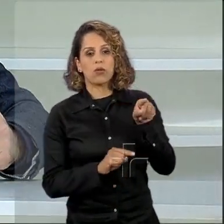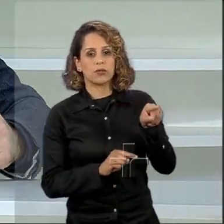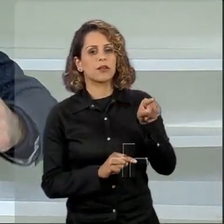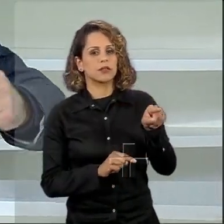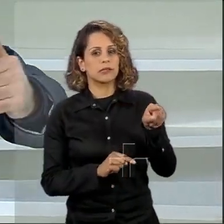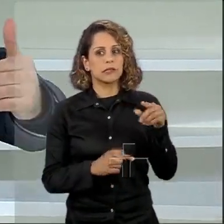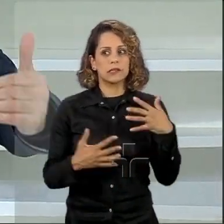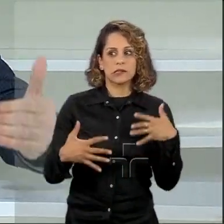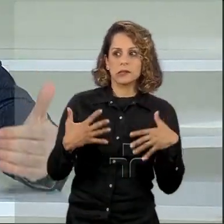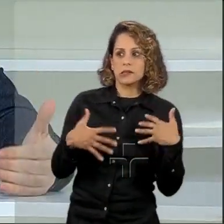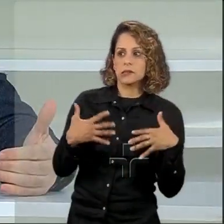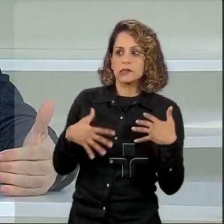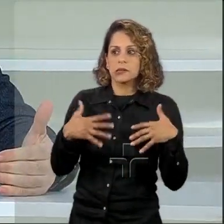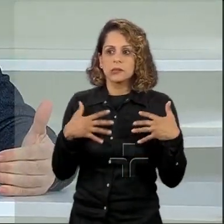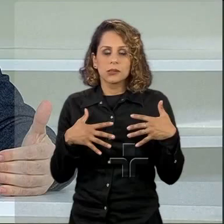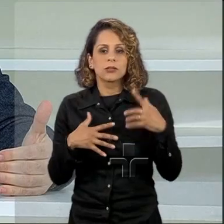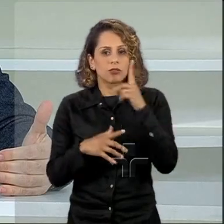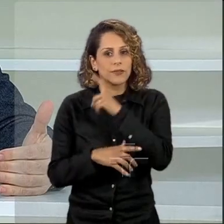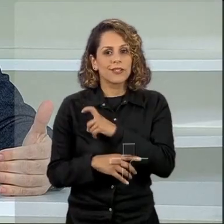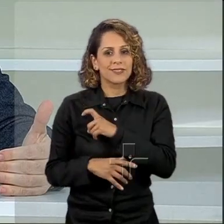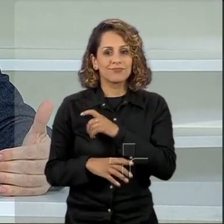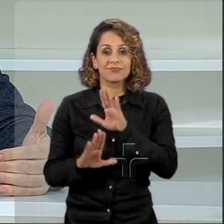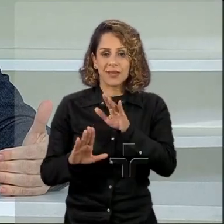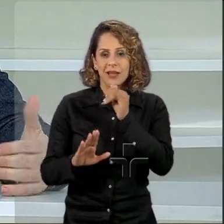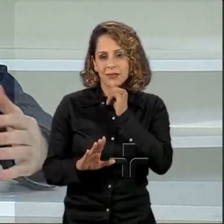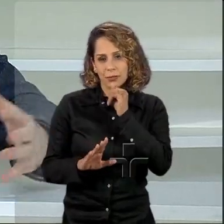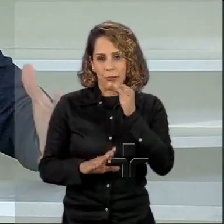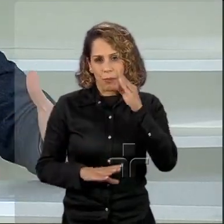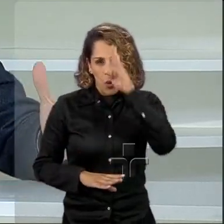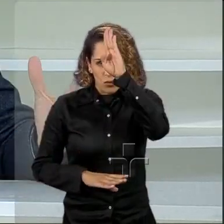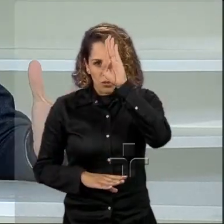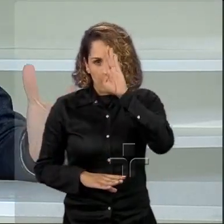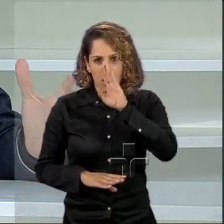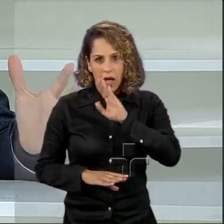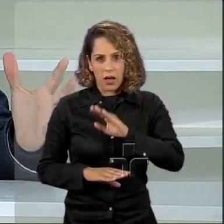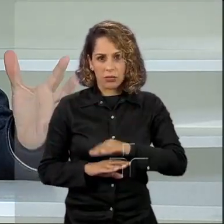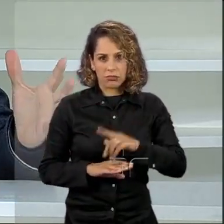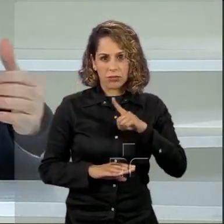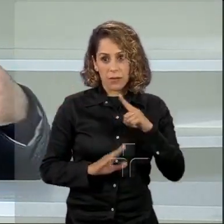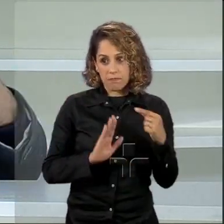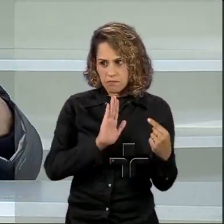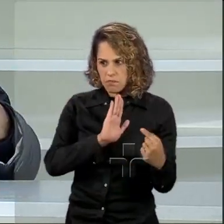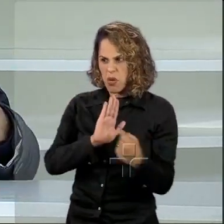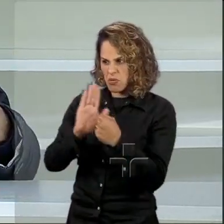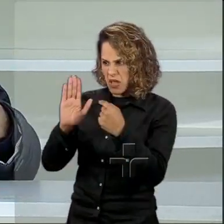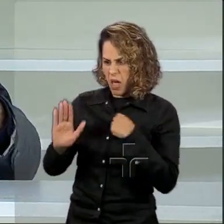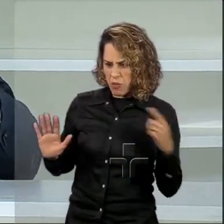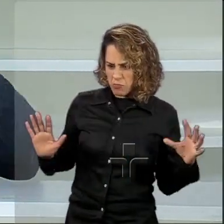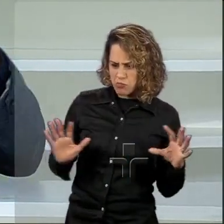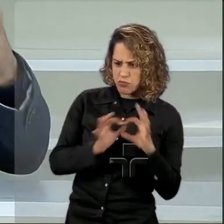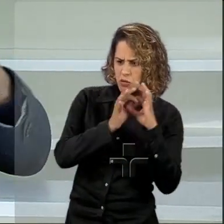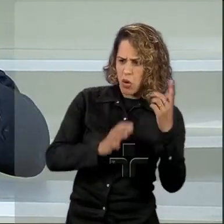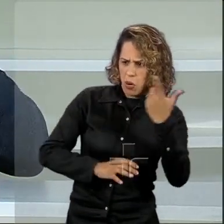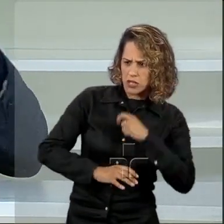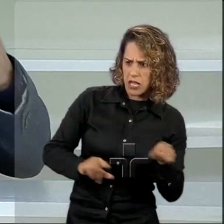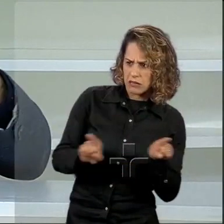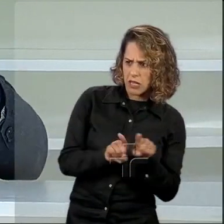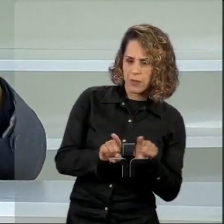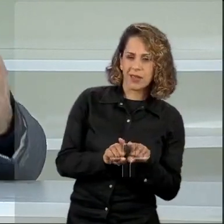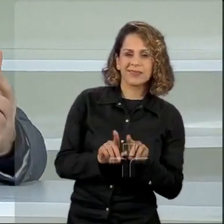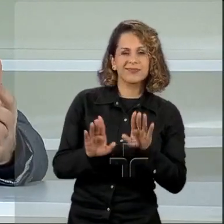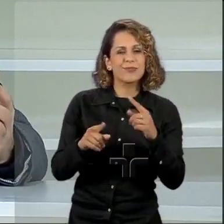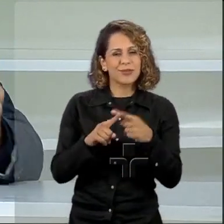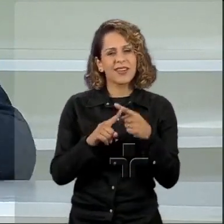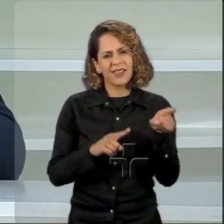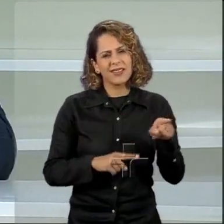Bolsonaro dificilmente conseguiria mostrar algo semelhante. Porque ele pode fazer o discurso da congregação nacional,